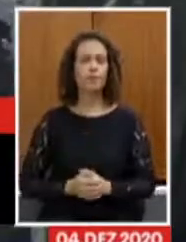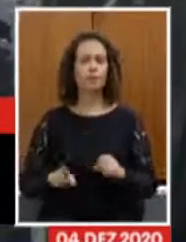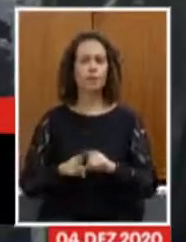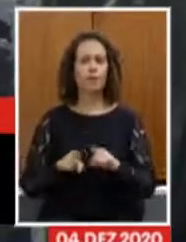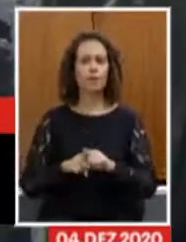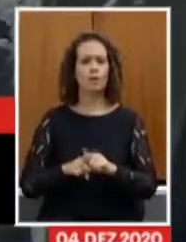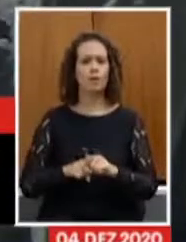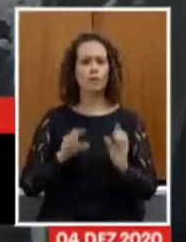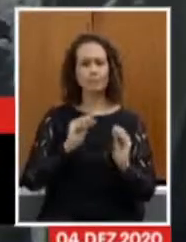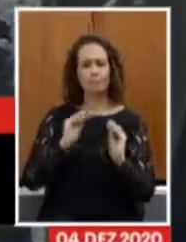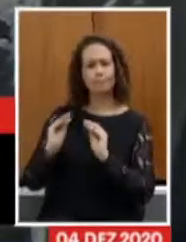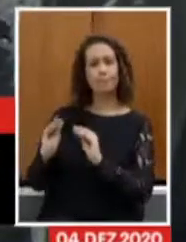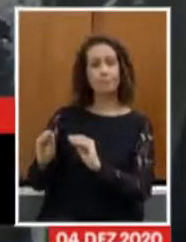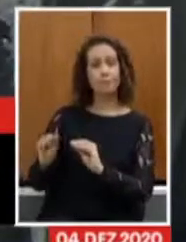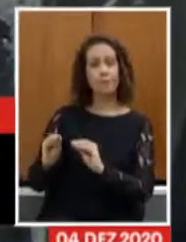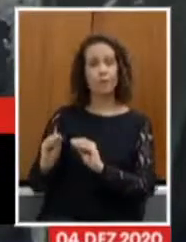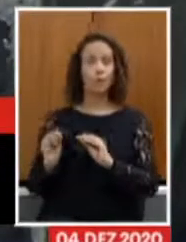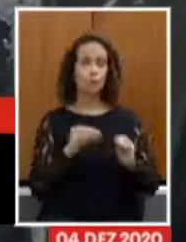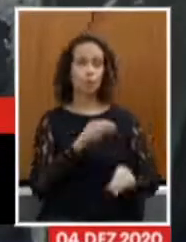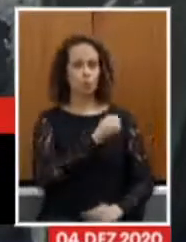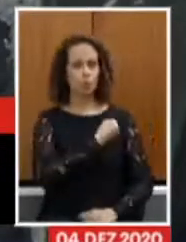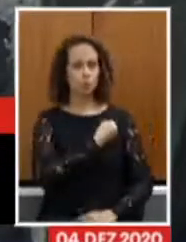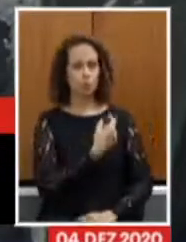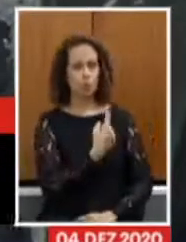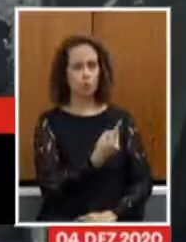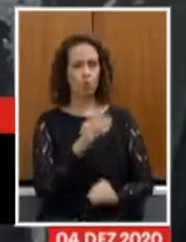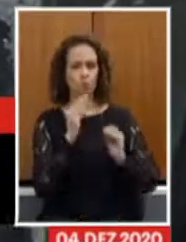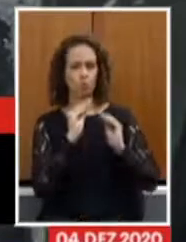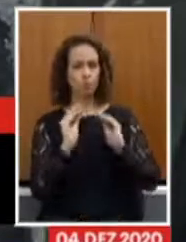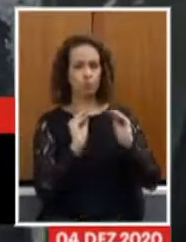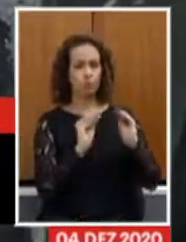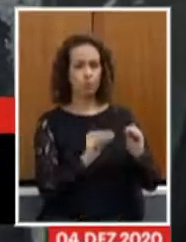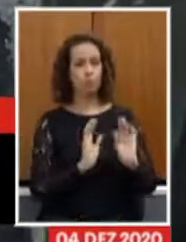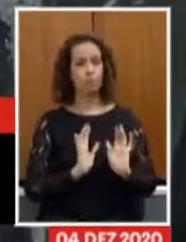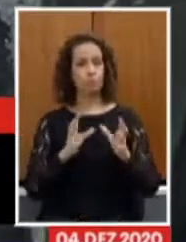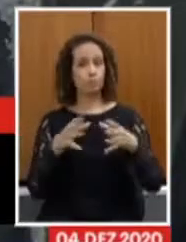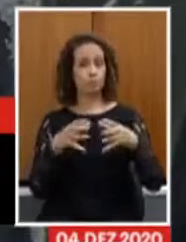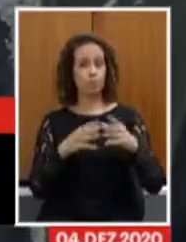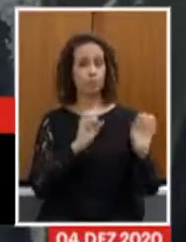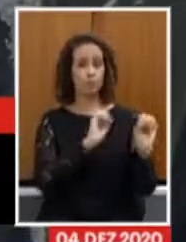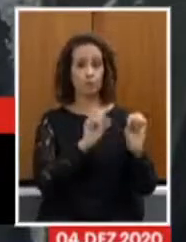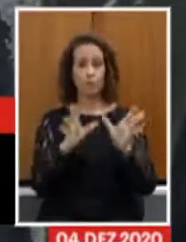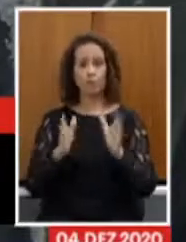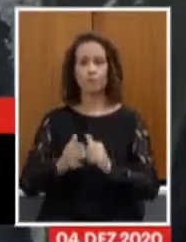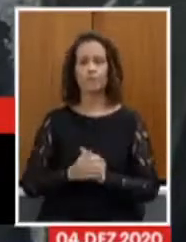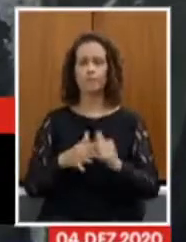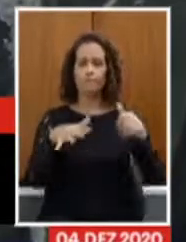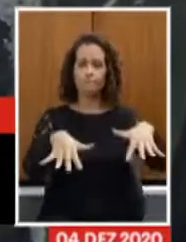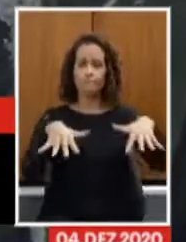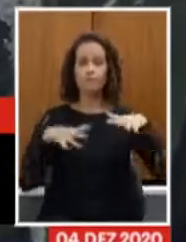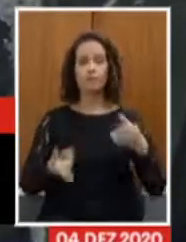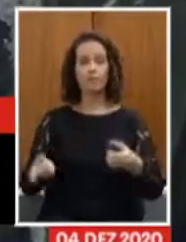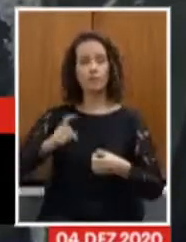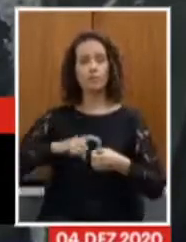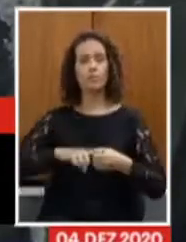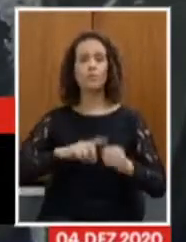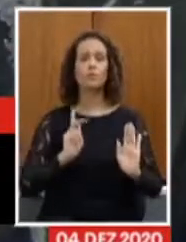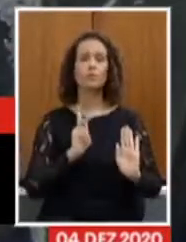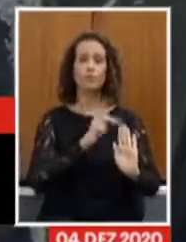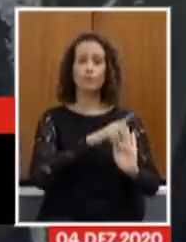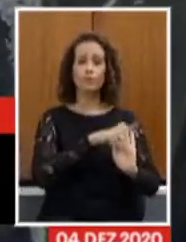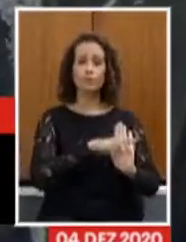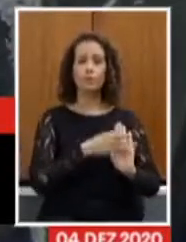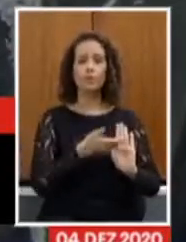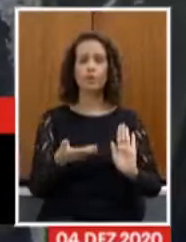rejeição do substitutivo número 1 da Comissão de Educação. Emendado em plenário, voltou o projeto à Comissão de Desenvolvimento